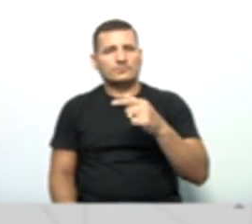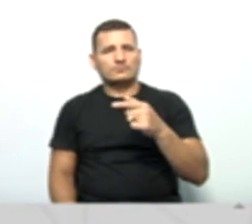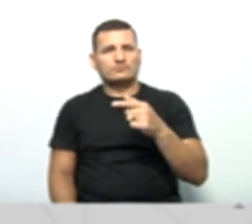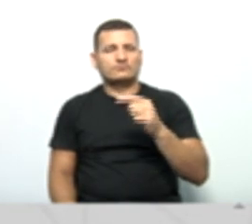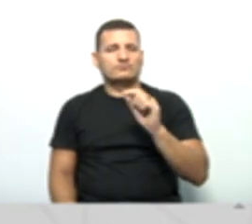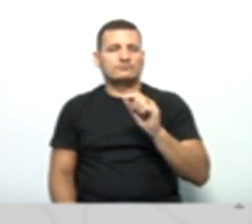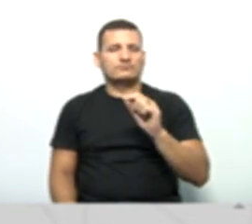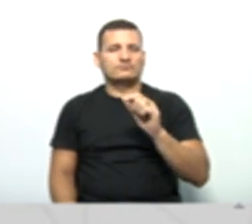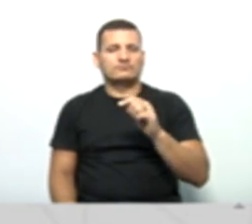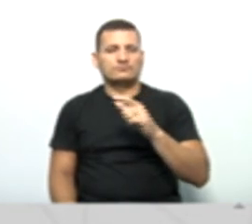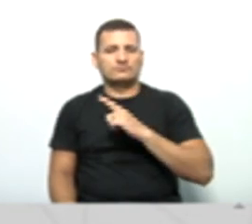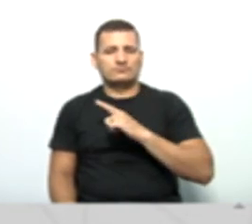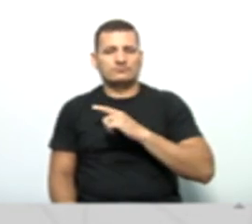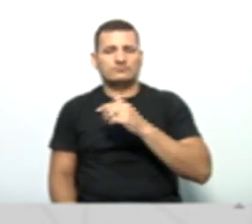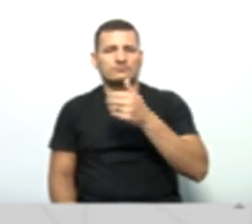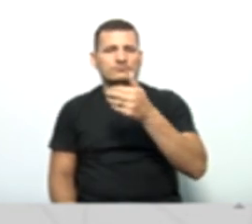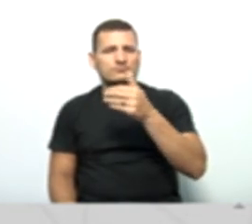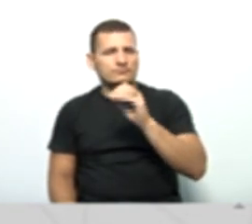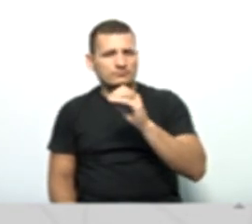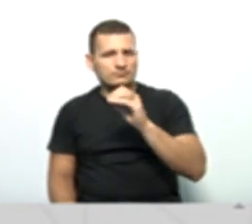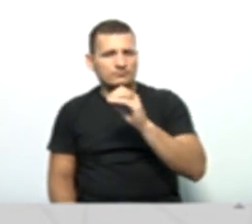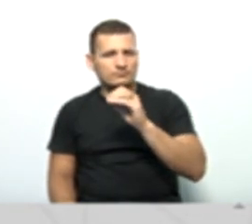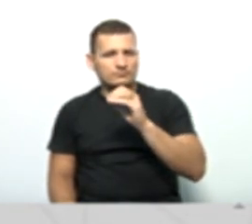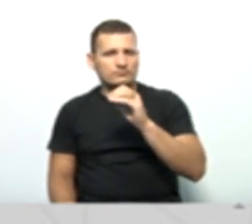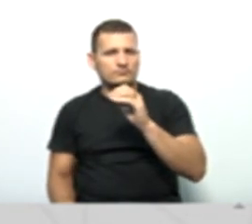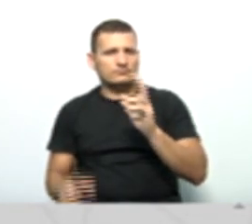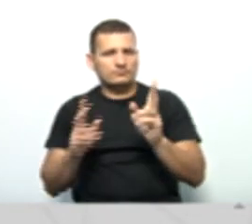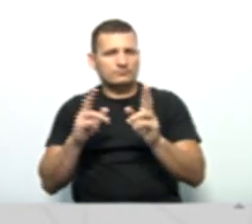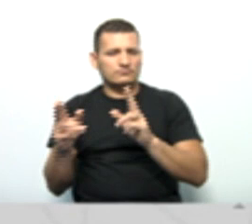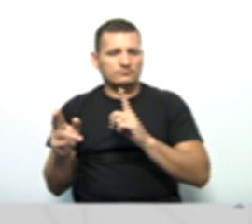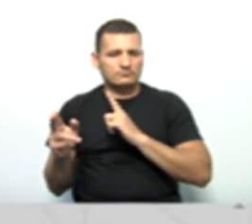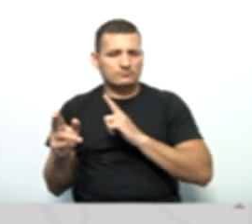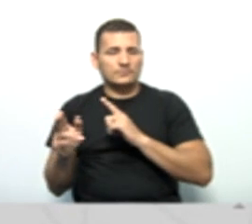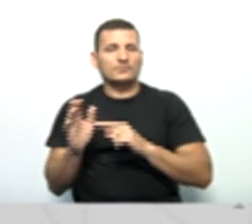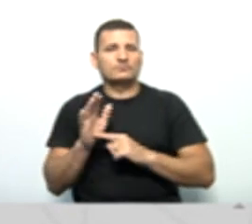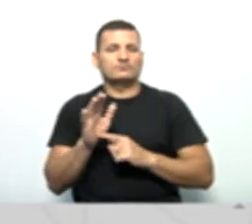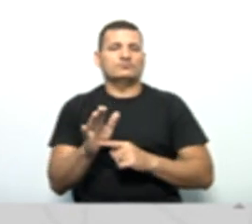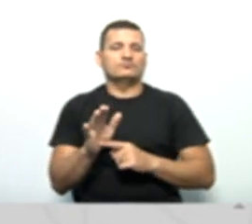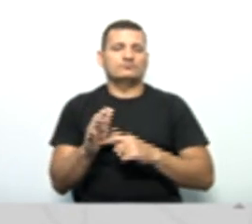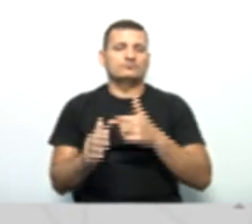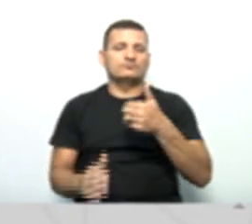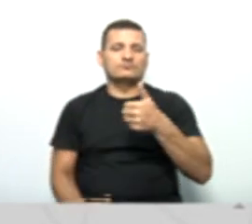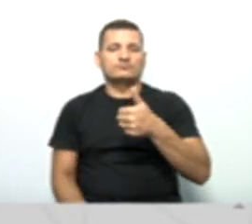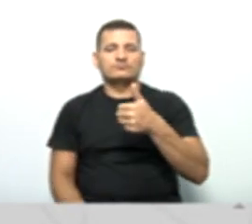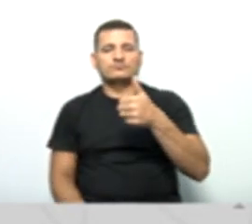tem 1, 2, né? Então, ele mostrou 2 aqui, que tem 2, 10 repetido.